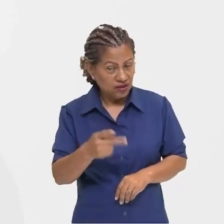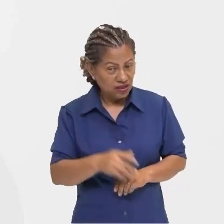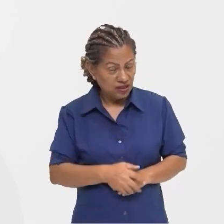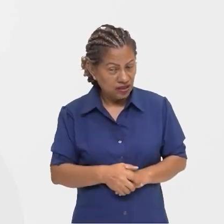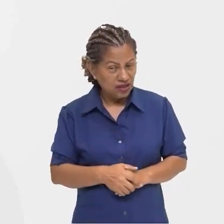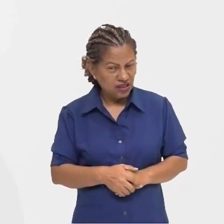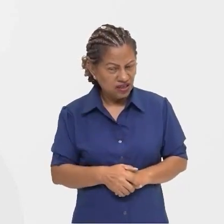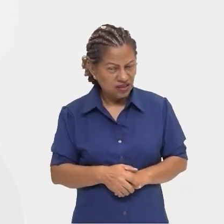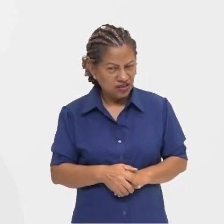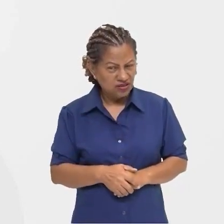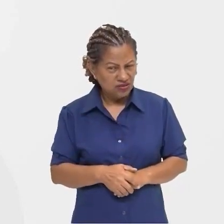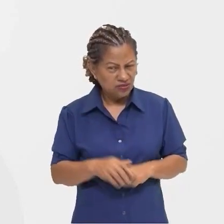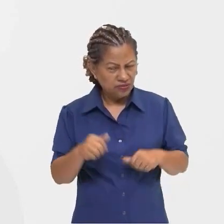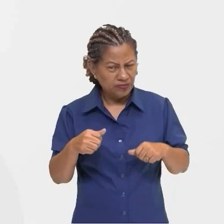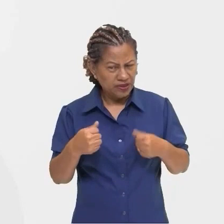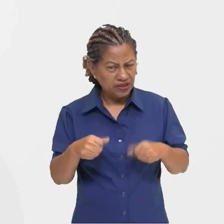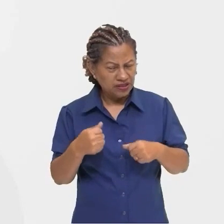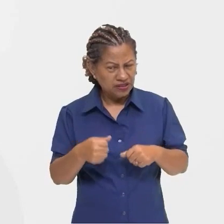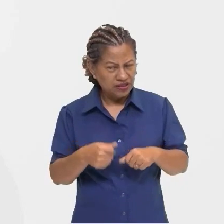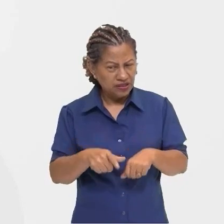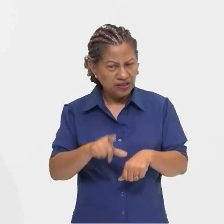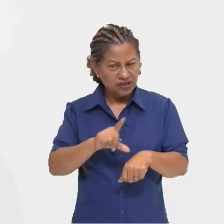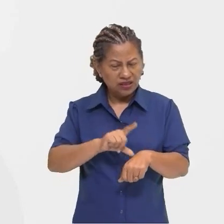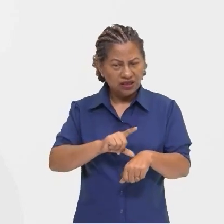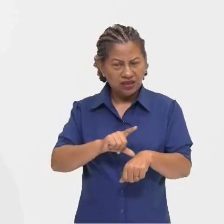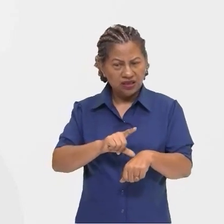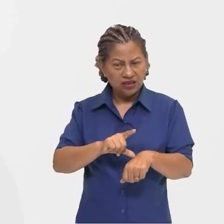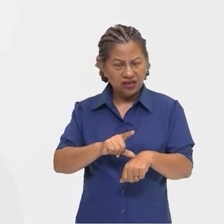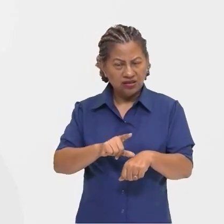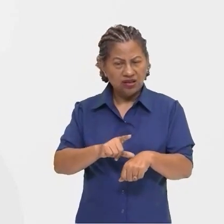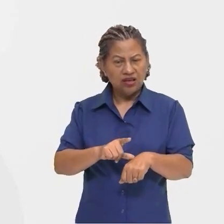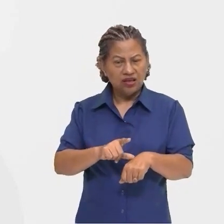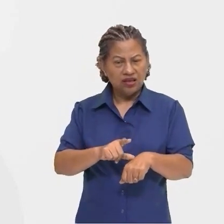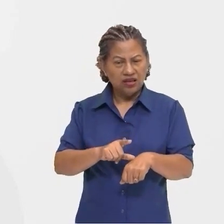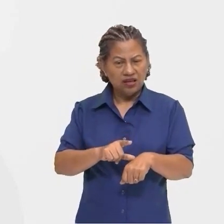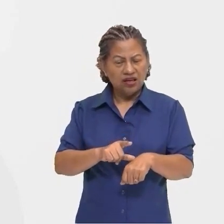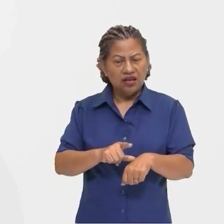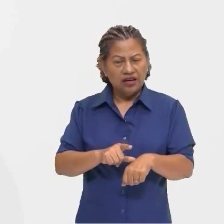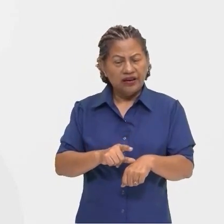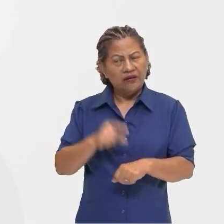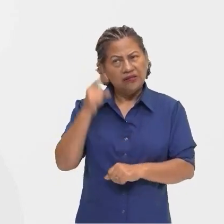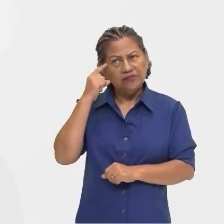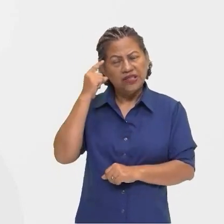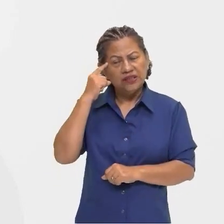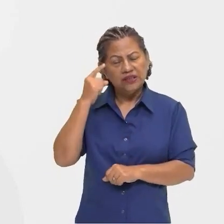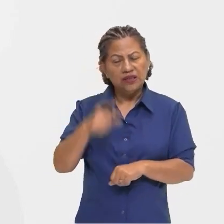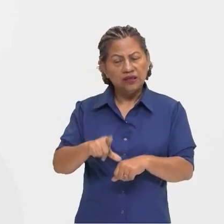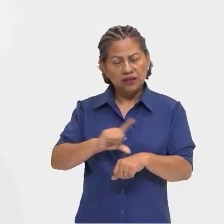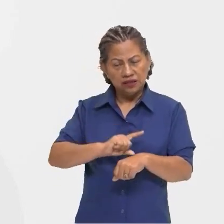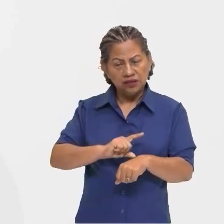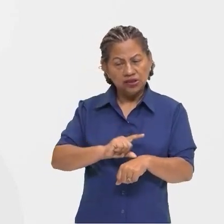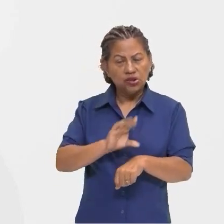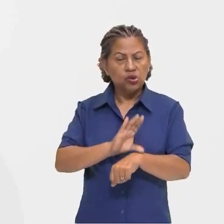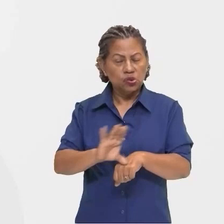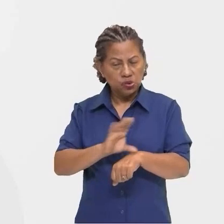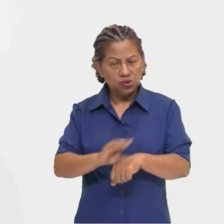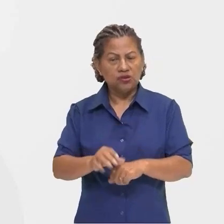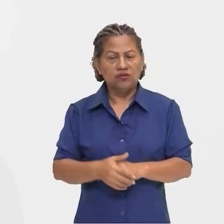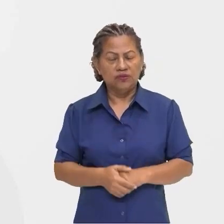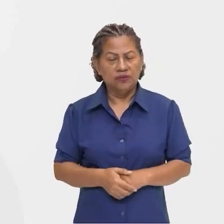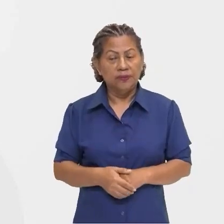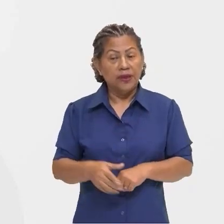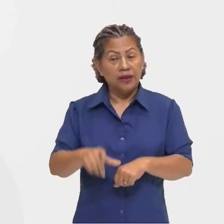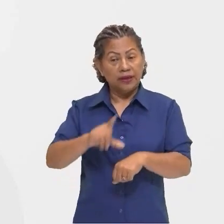professora Isabel? Não, não mesmo. Afinal, a gente já estudou em várias aulas que nós devemos cuidar da